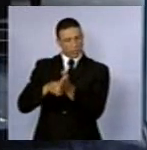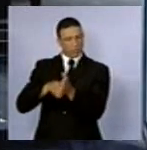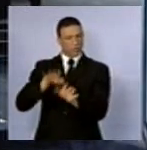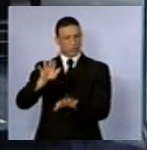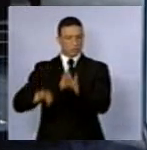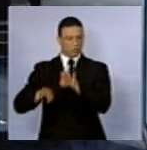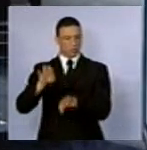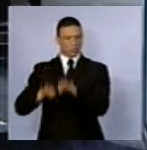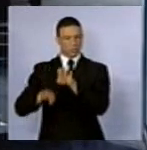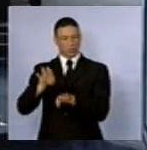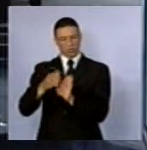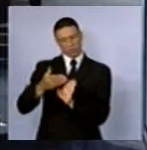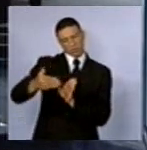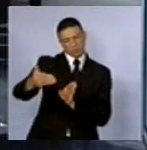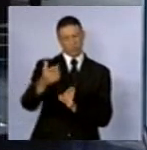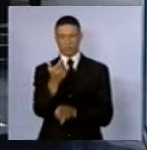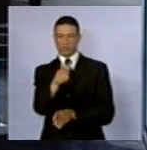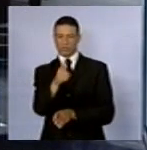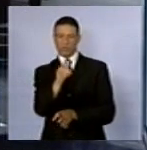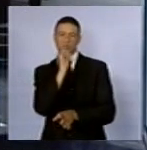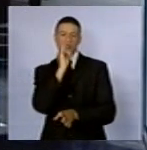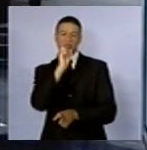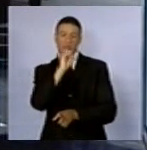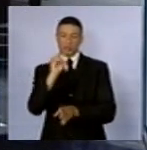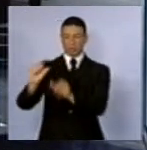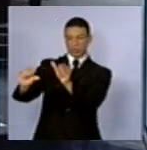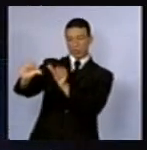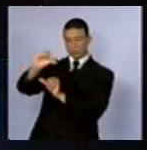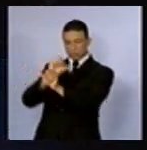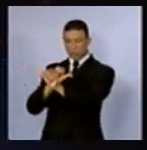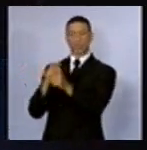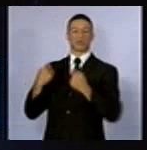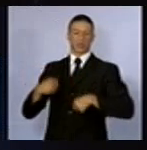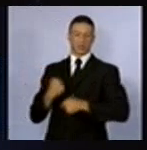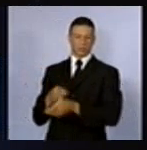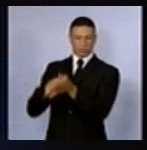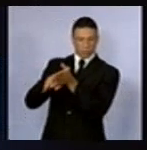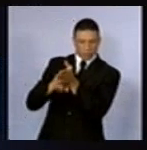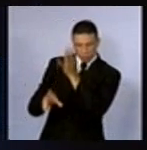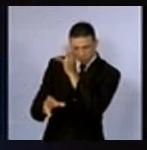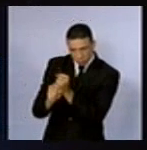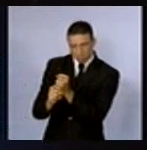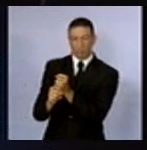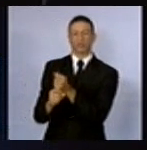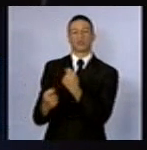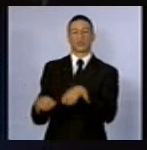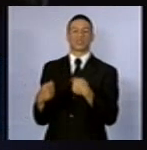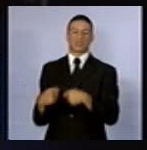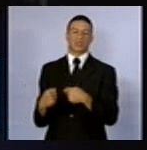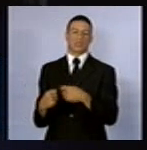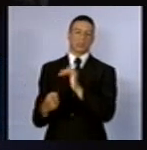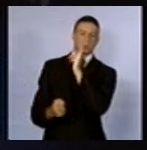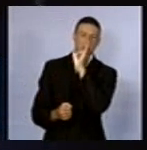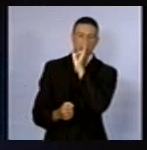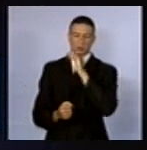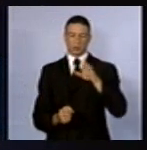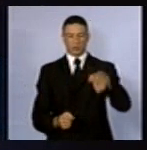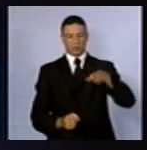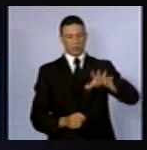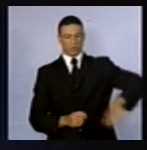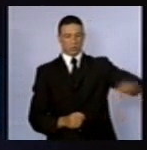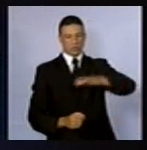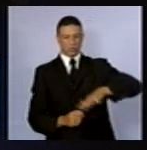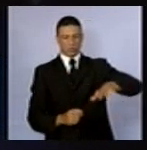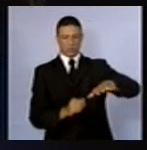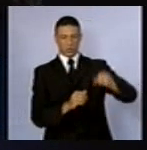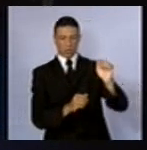e só quando há alguma alteração na configuração daquela linha ela você ter uma linha que liga a localidade a